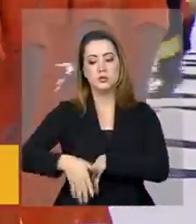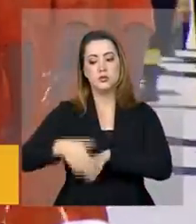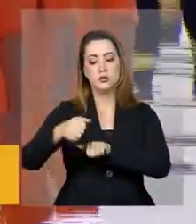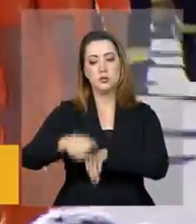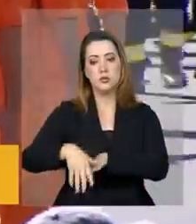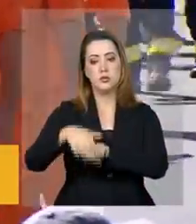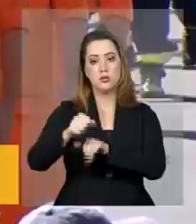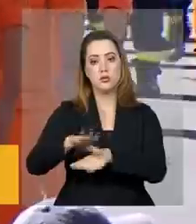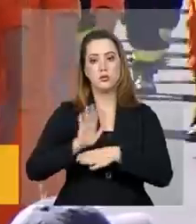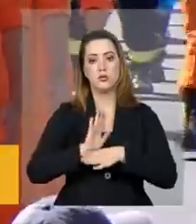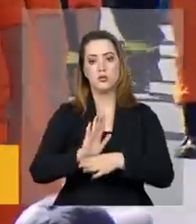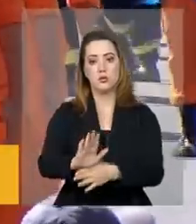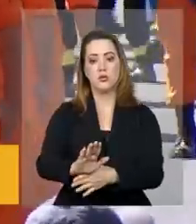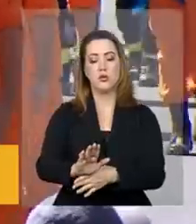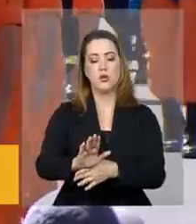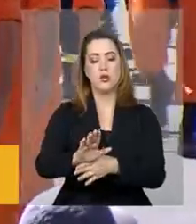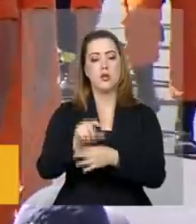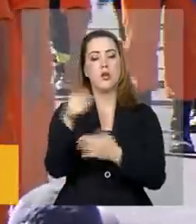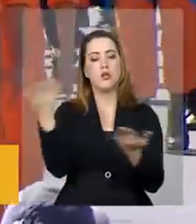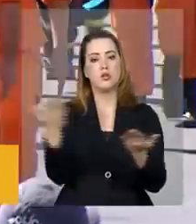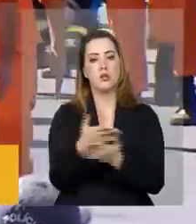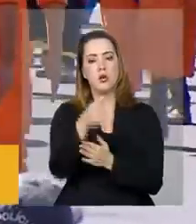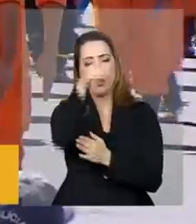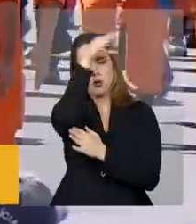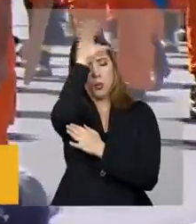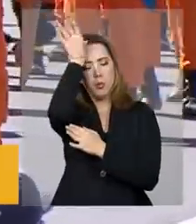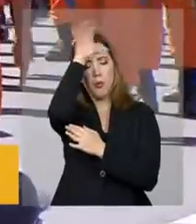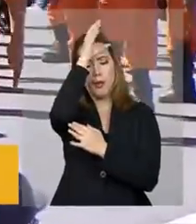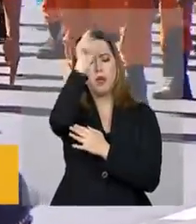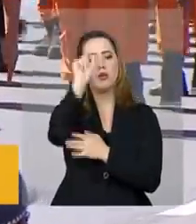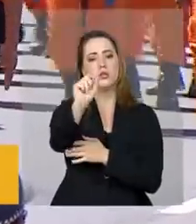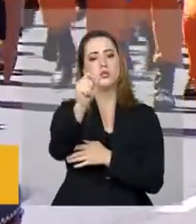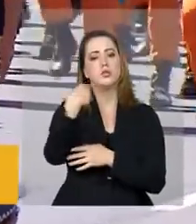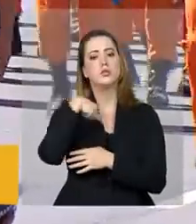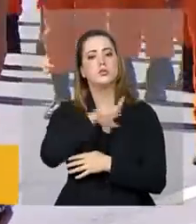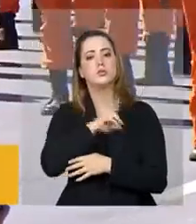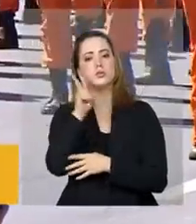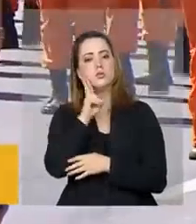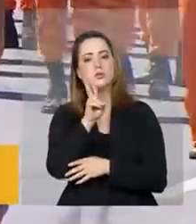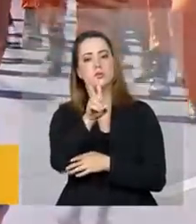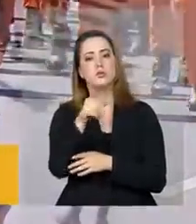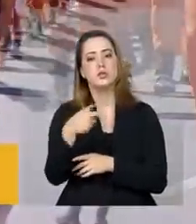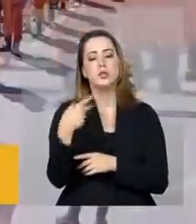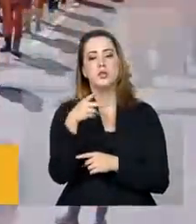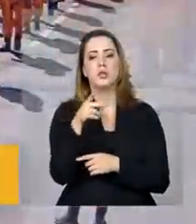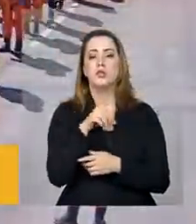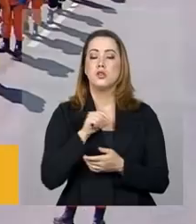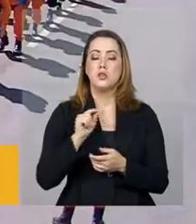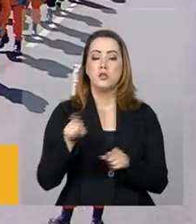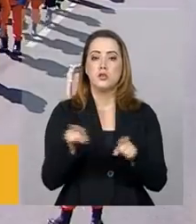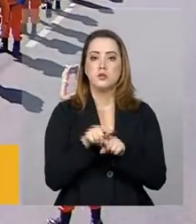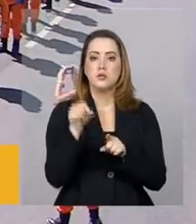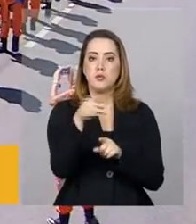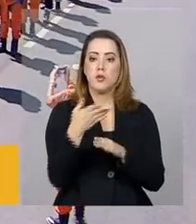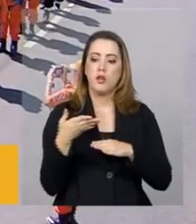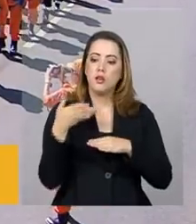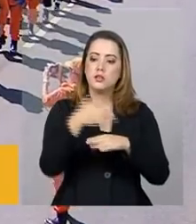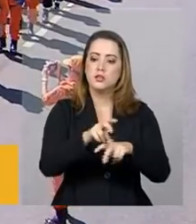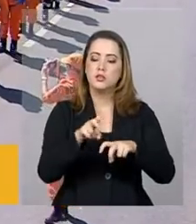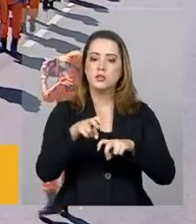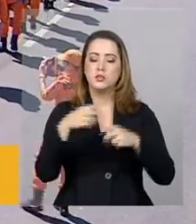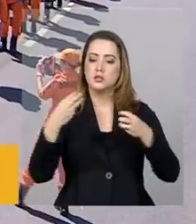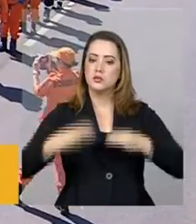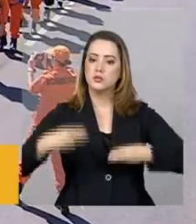o bombeiro na Esplanada dos Ministérios, nós temos participação também o empresário Luciano Pulici. Foi até a Esplanada dos